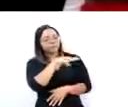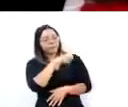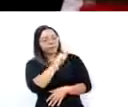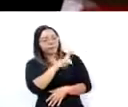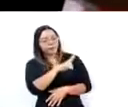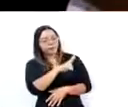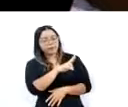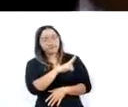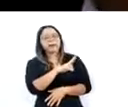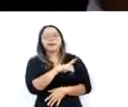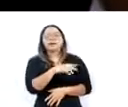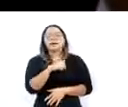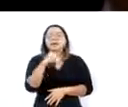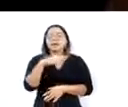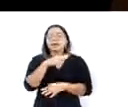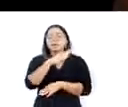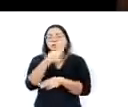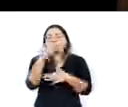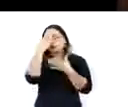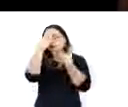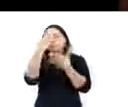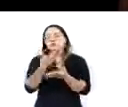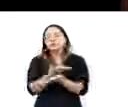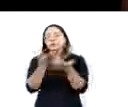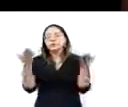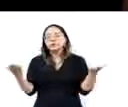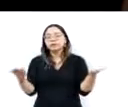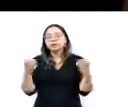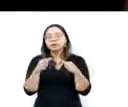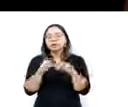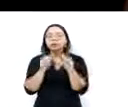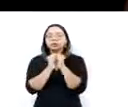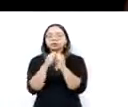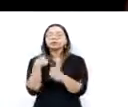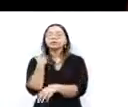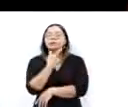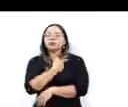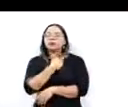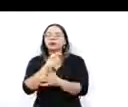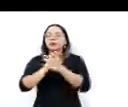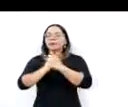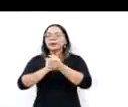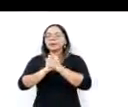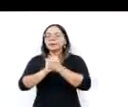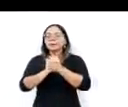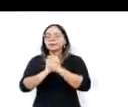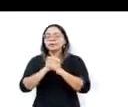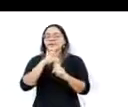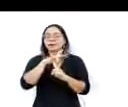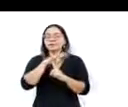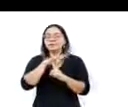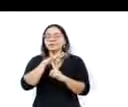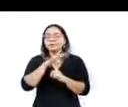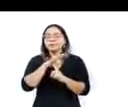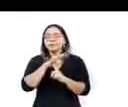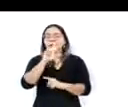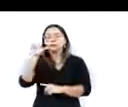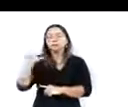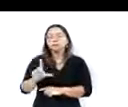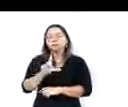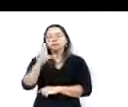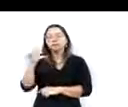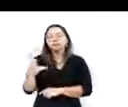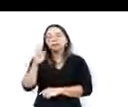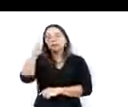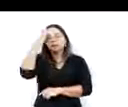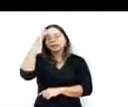vocês que nos ouvem, nos assistem, parabenizar aqui o trabalho da Feira de Literatura e parabenizar o Seminário Saberes dos Cocais por esse momento